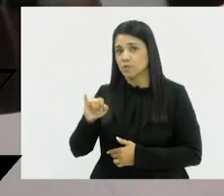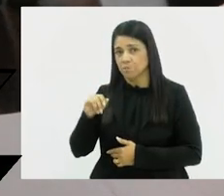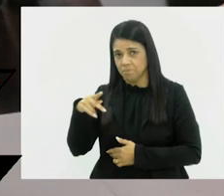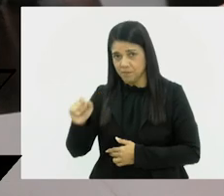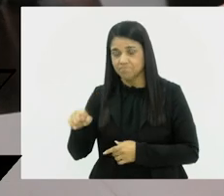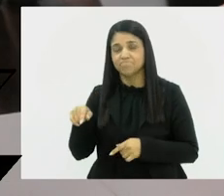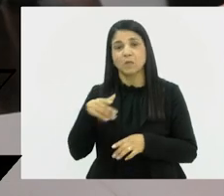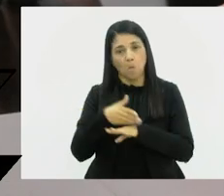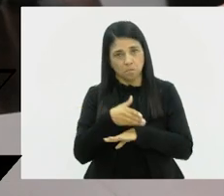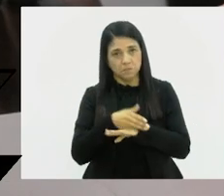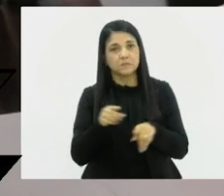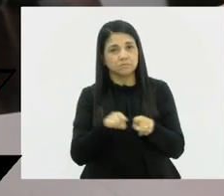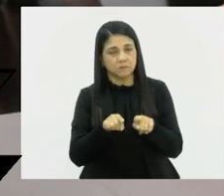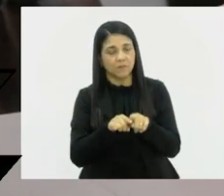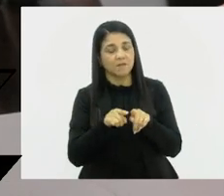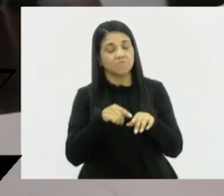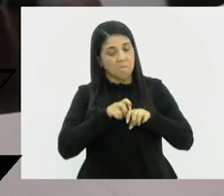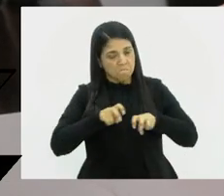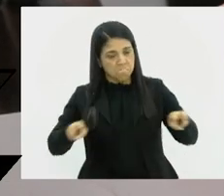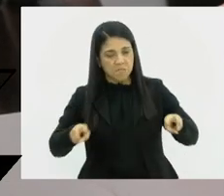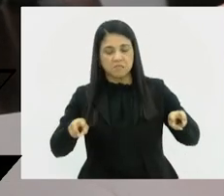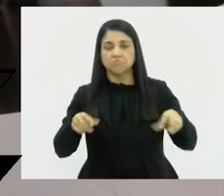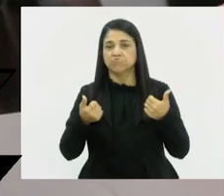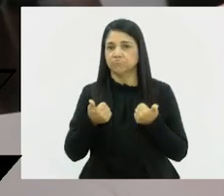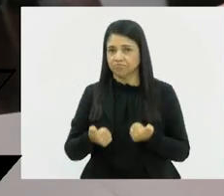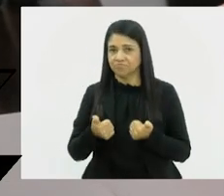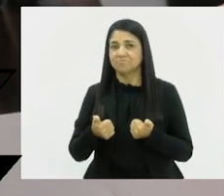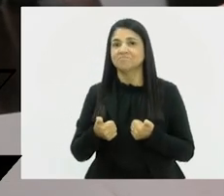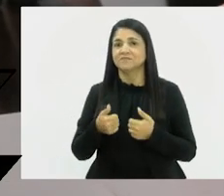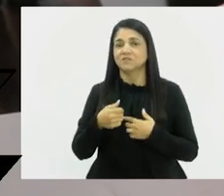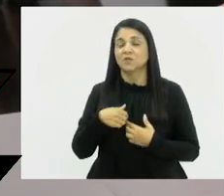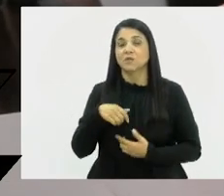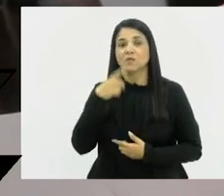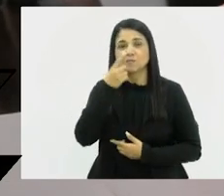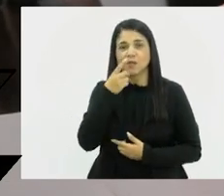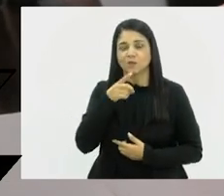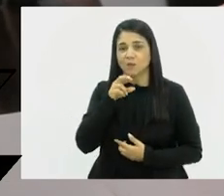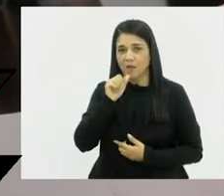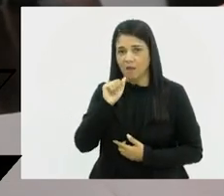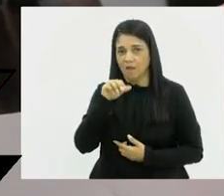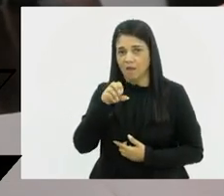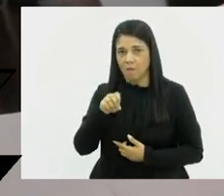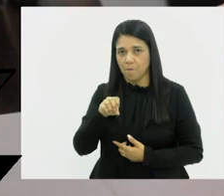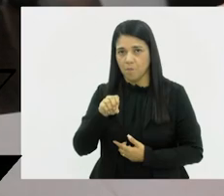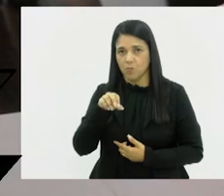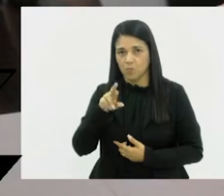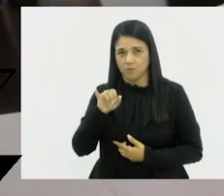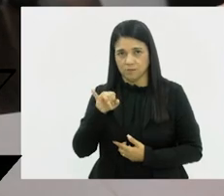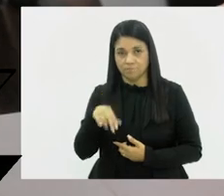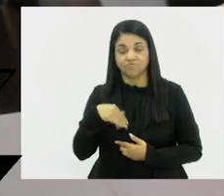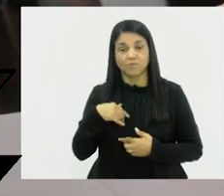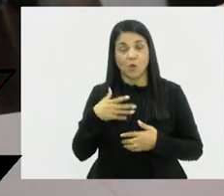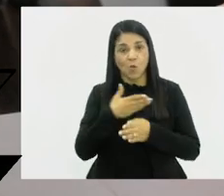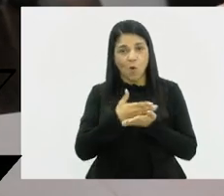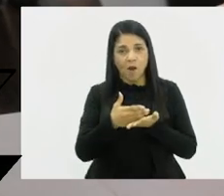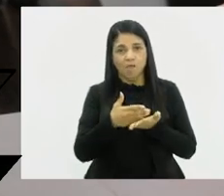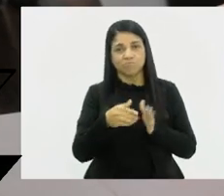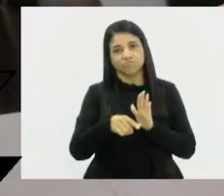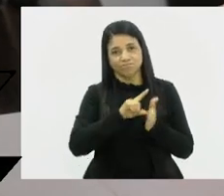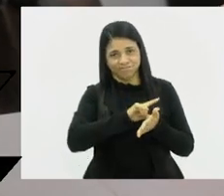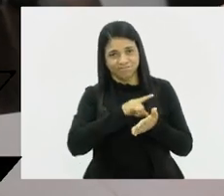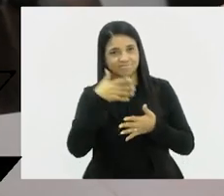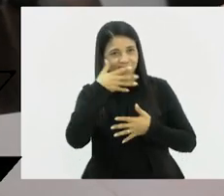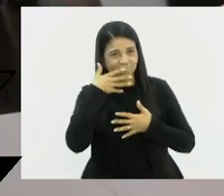que a mesa é muito bem composta, deputado Rodrigo Amorim. Obrigado. Mas eu não podia começar aqui a minha fala sem antes enaltecer a